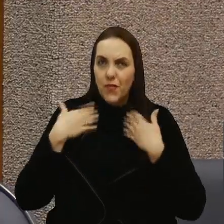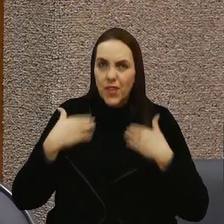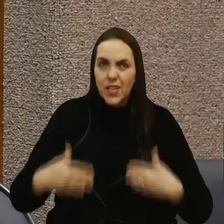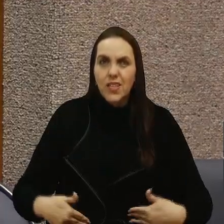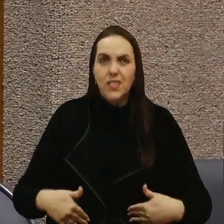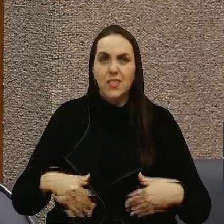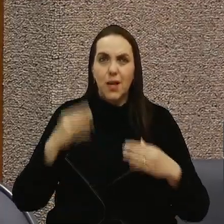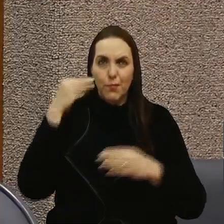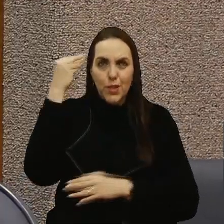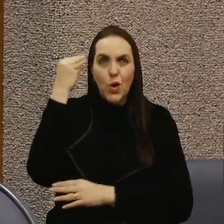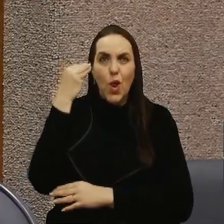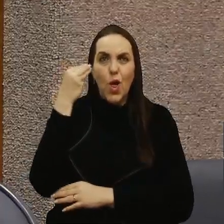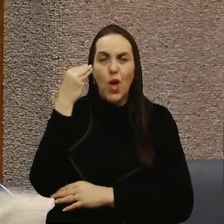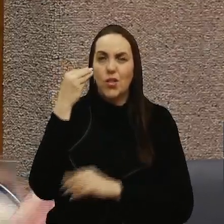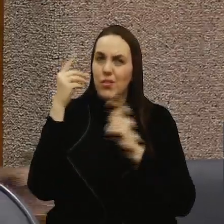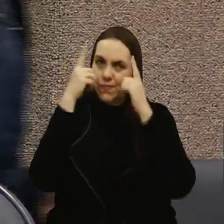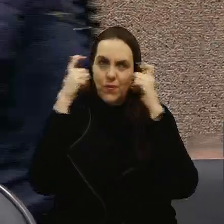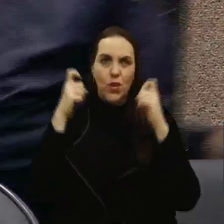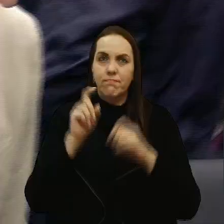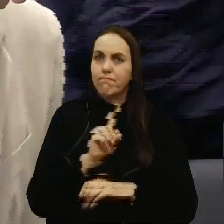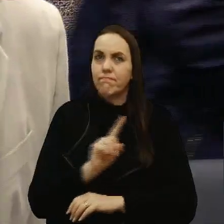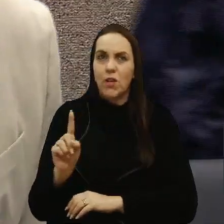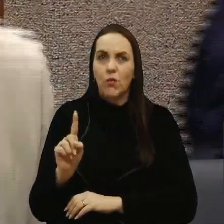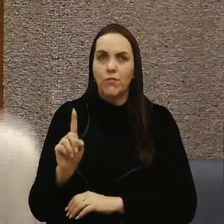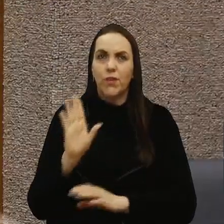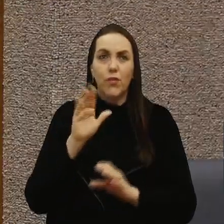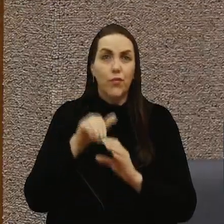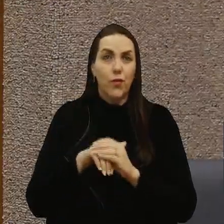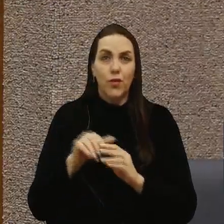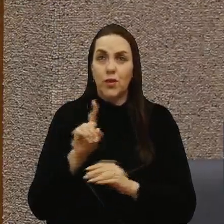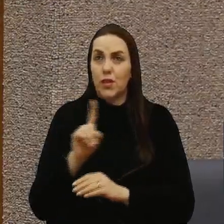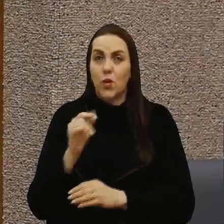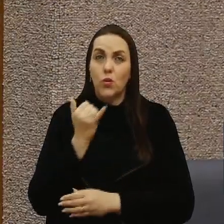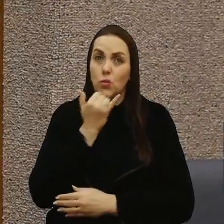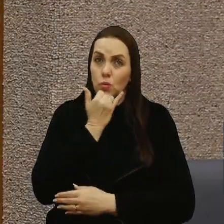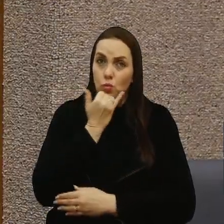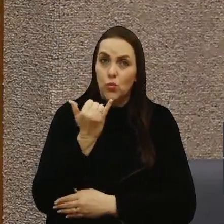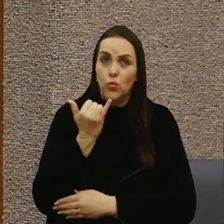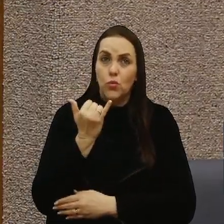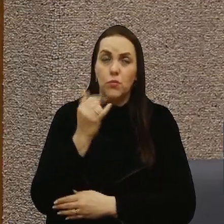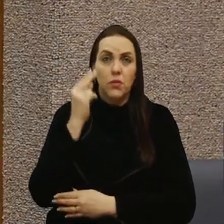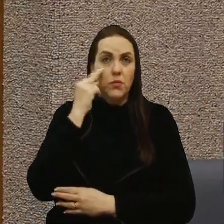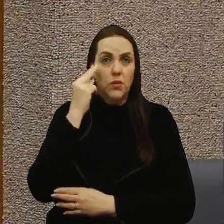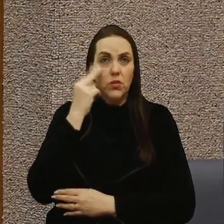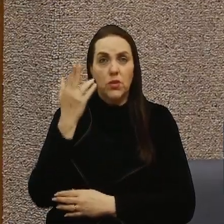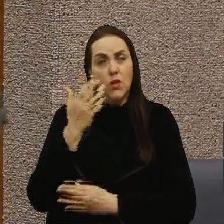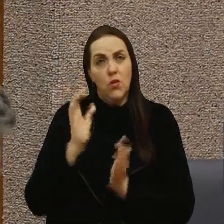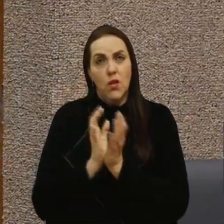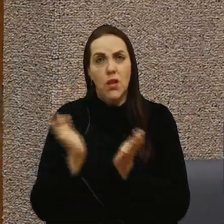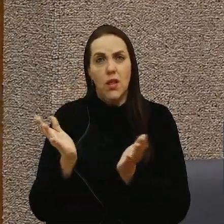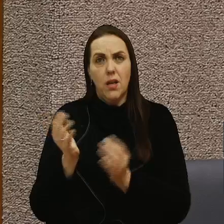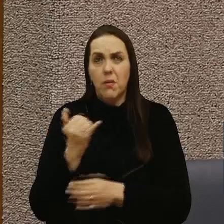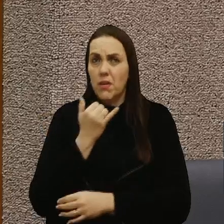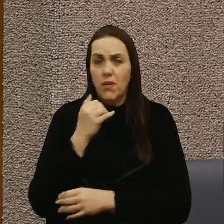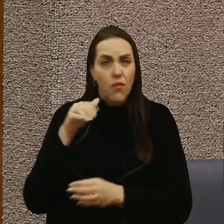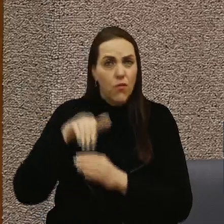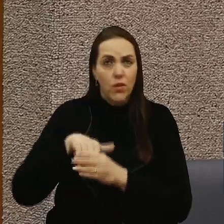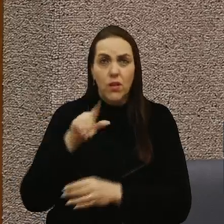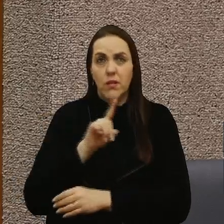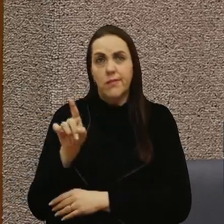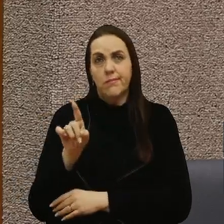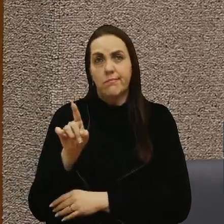violência, não. E voto não. Me perdoe, Sandro Fantinel, meu colega, mas voto não, porque não